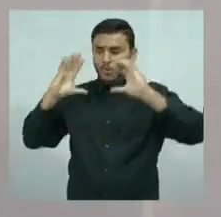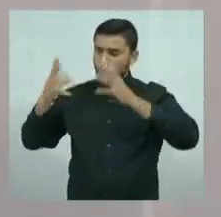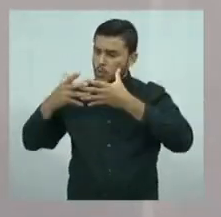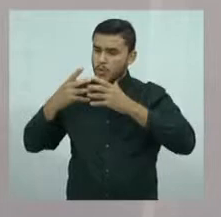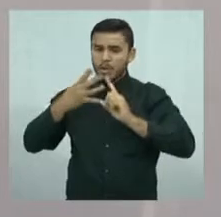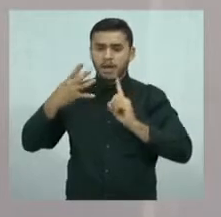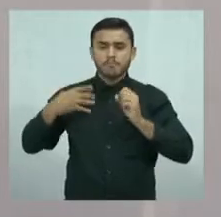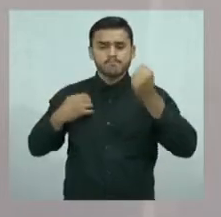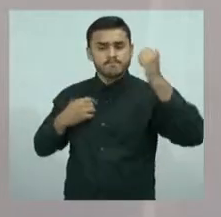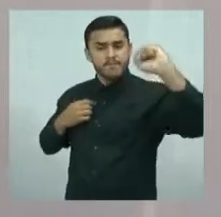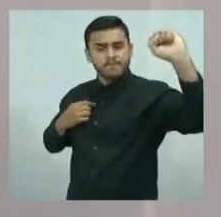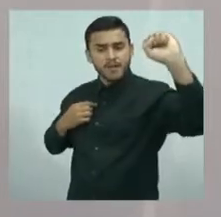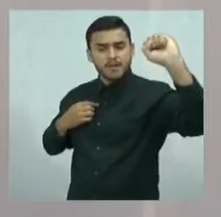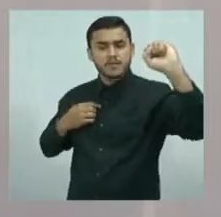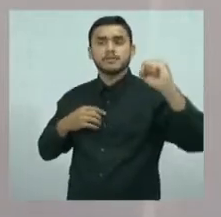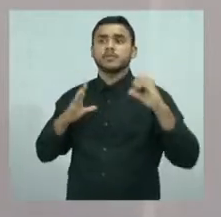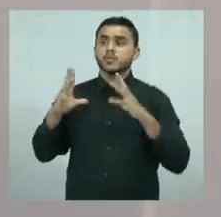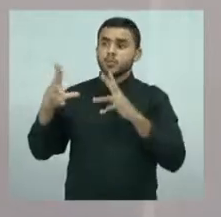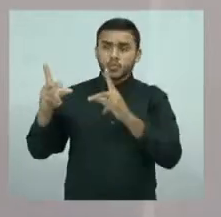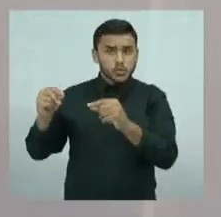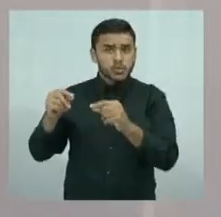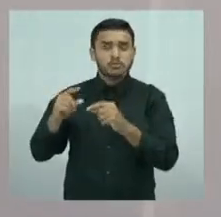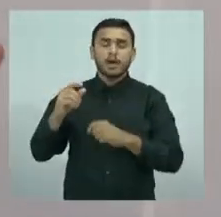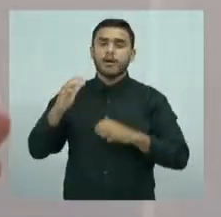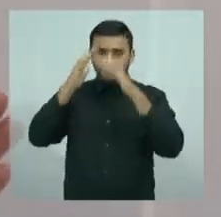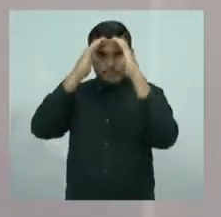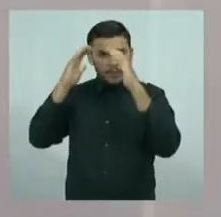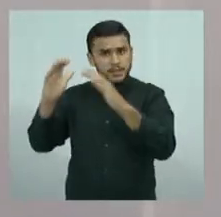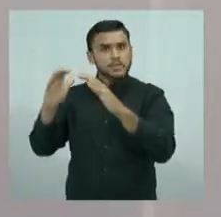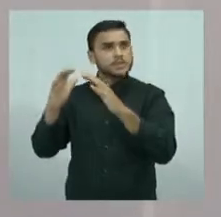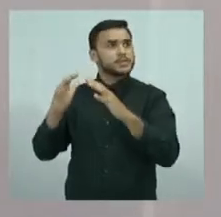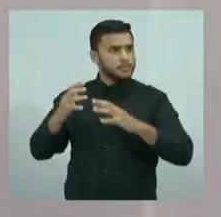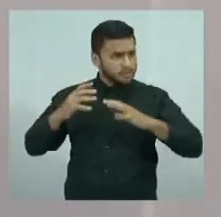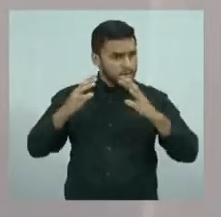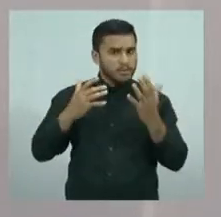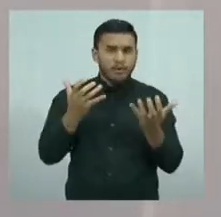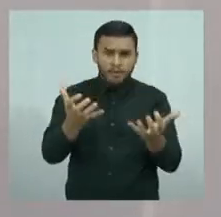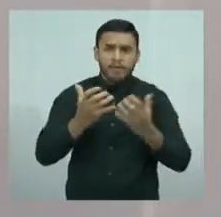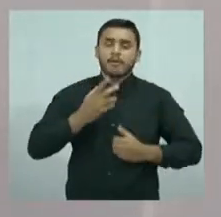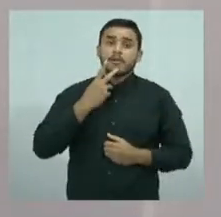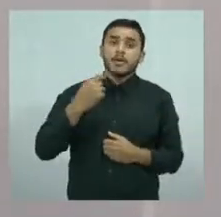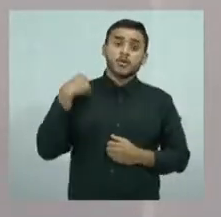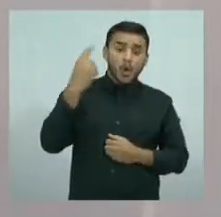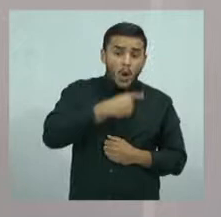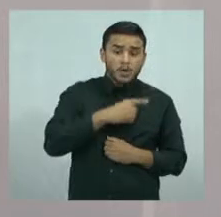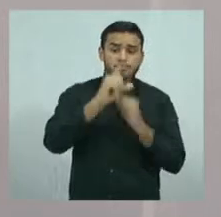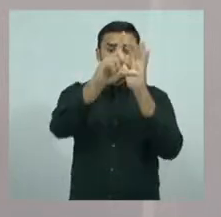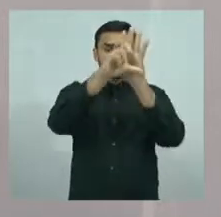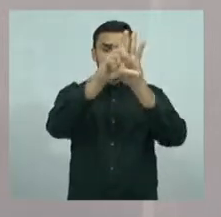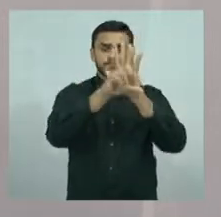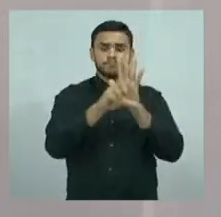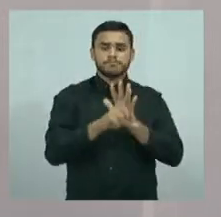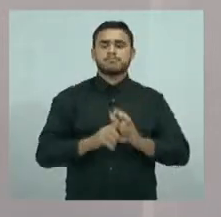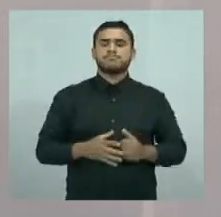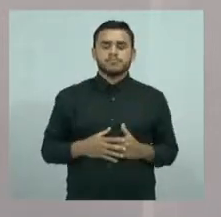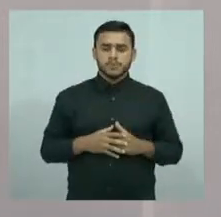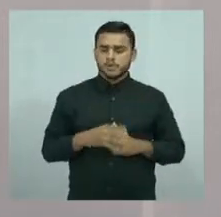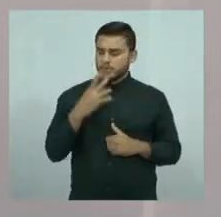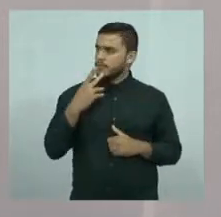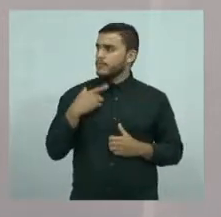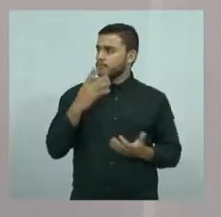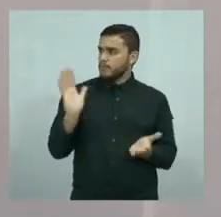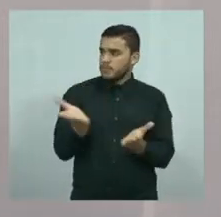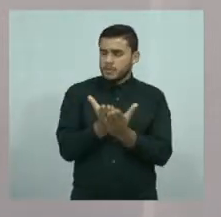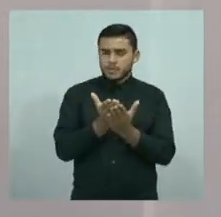segmentos que se organizam, nós também queremos lembrar e estamos legislando. Eu fiz um requerimento de nossa